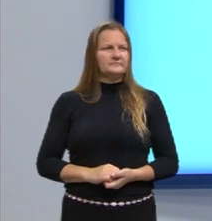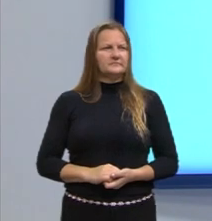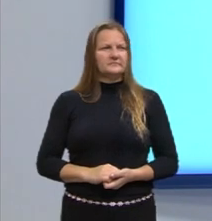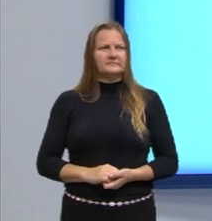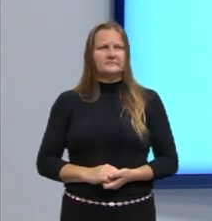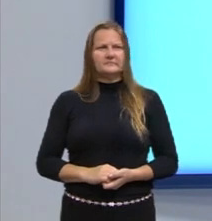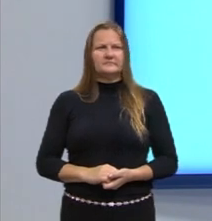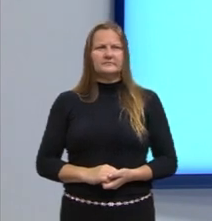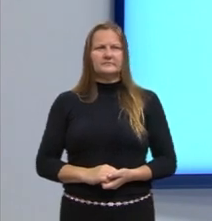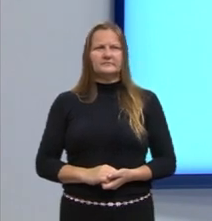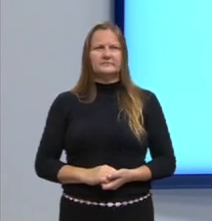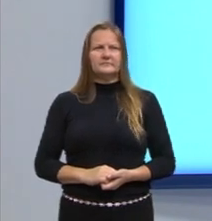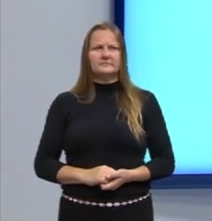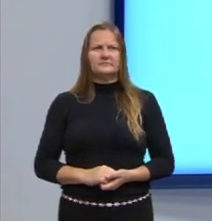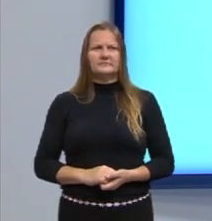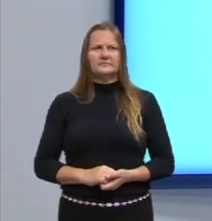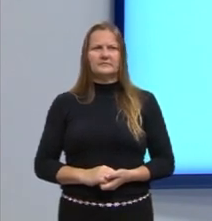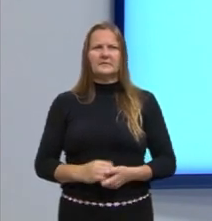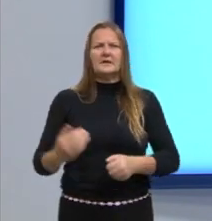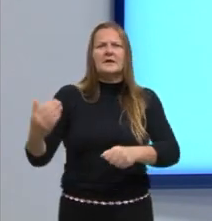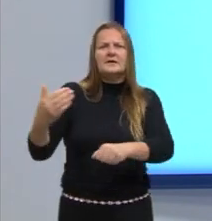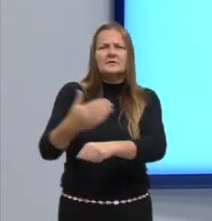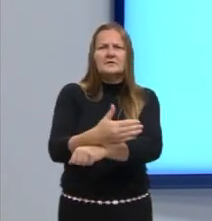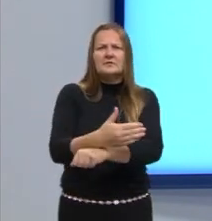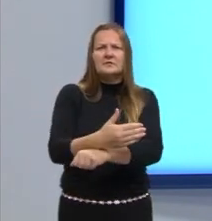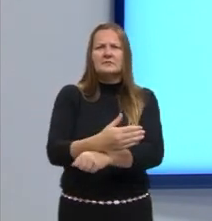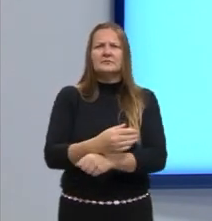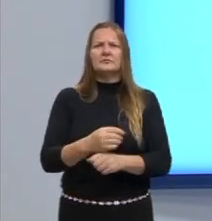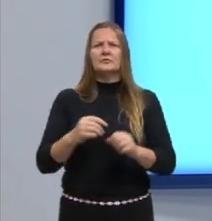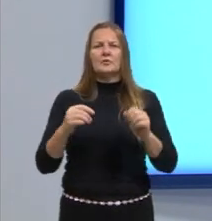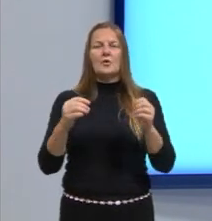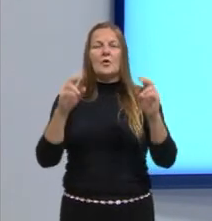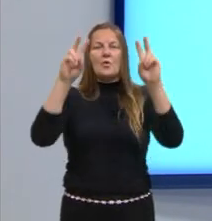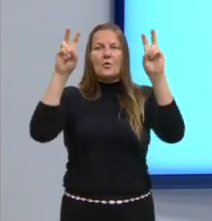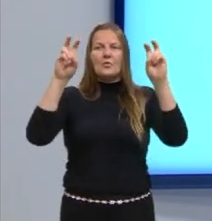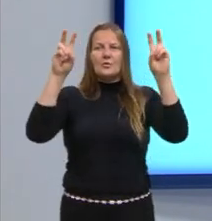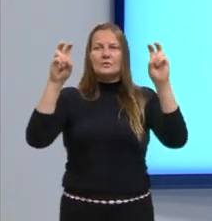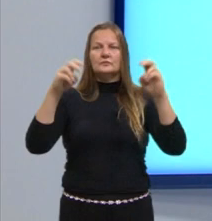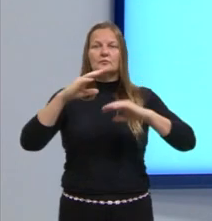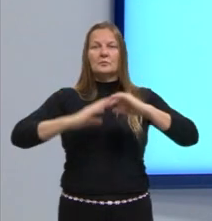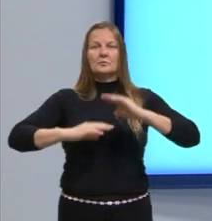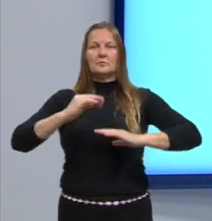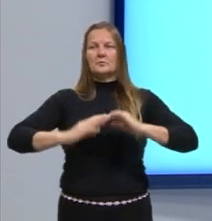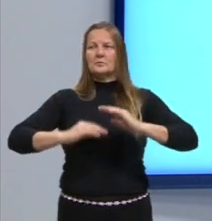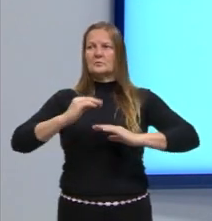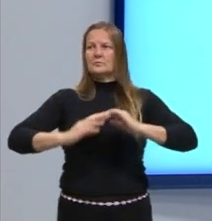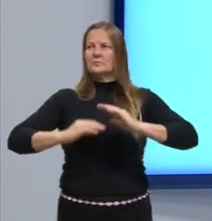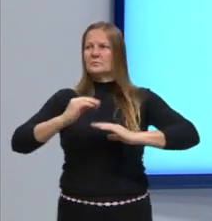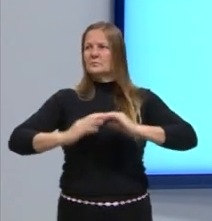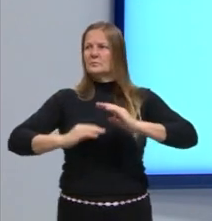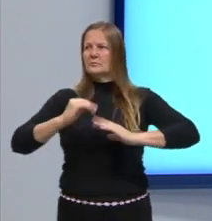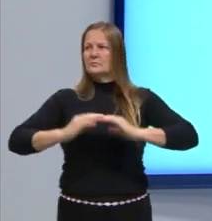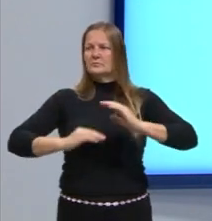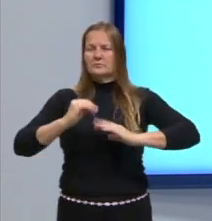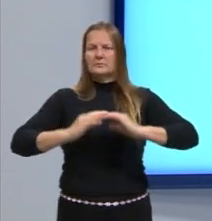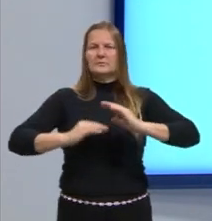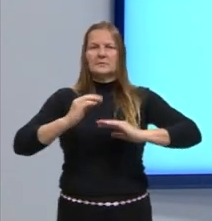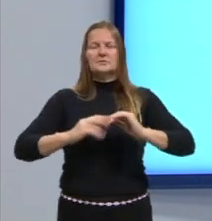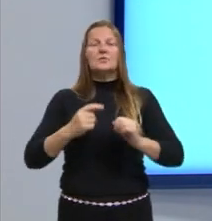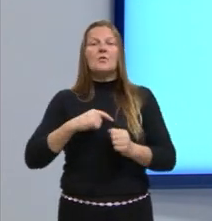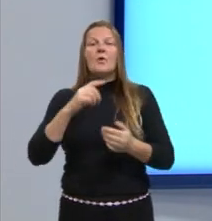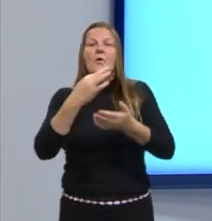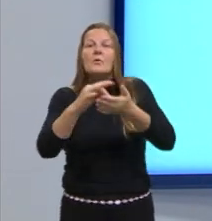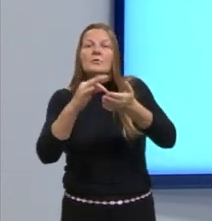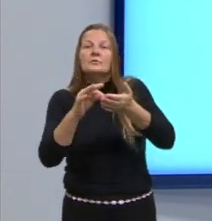bom entrando então no nosso assunto mas prático né mais direto de hoje a gente vai falar um pouquinho sobre a teoria da relatividade